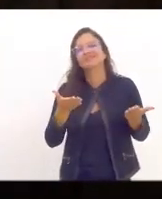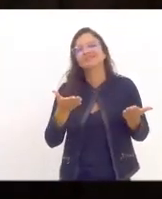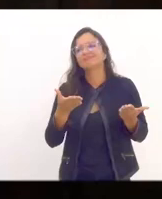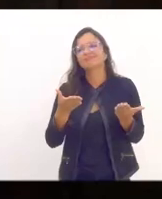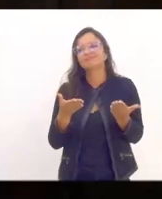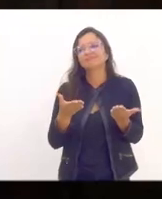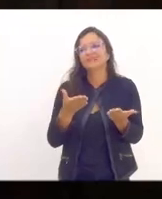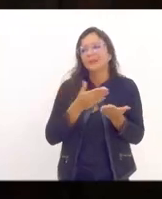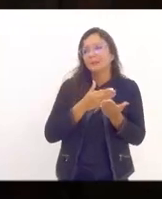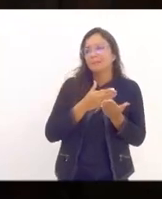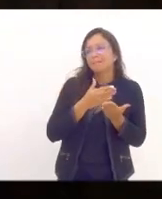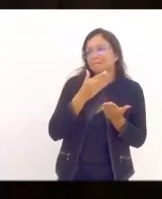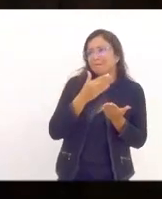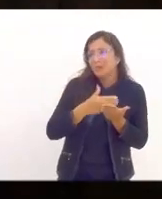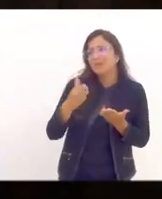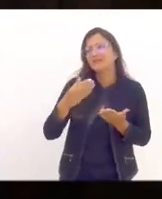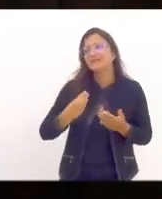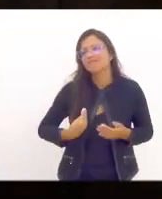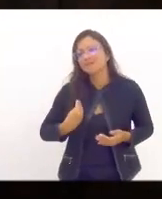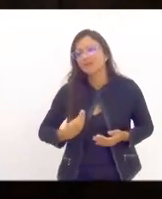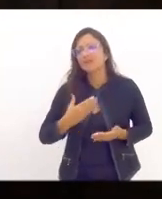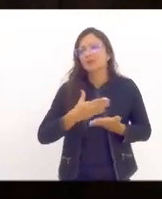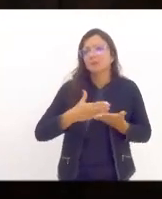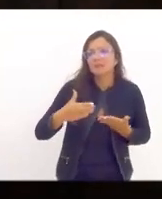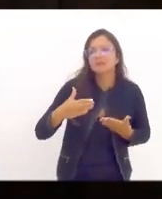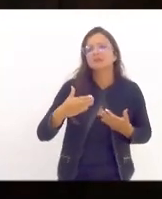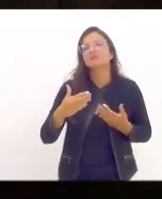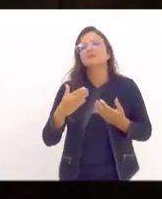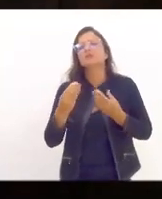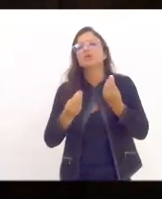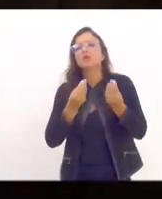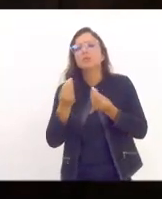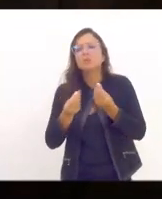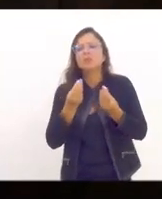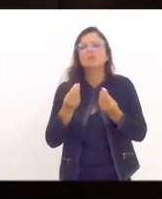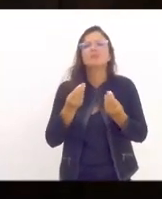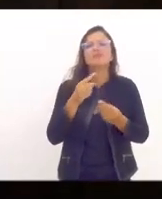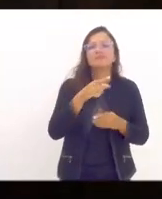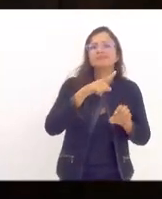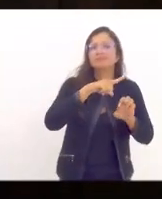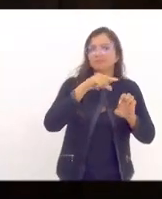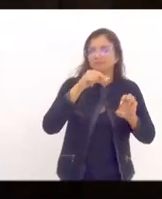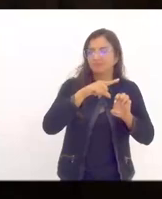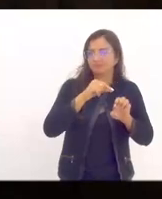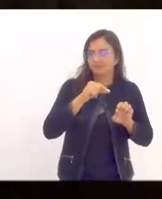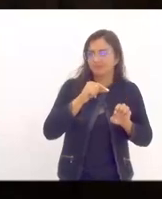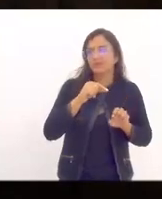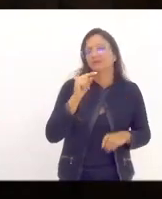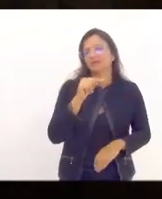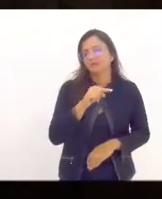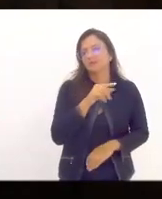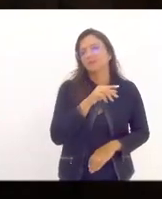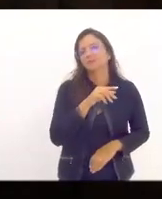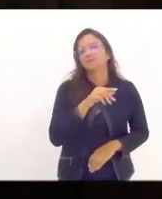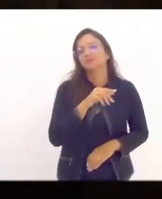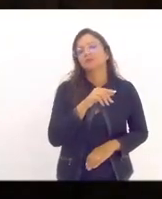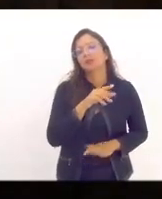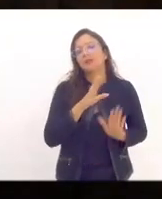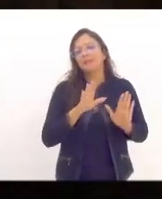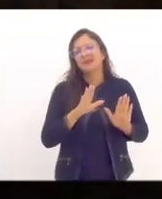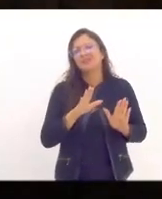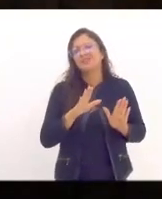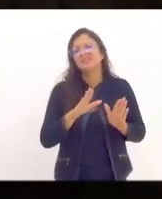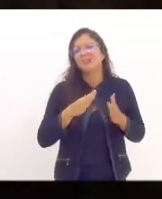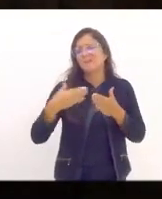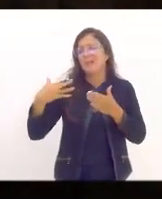começam a vida como sendo reconhecidas hoje como empreendedores mas que durante muito tempo